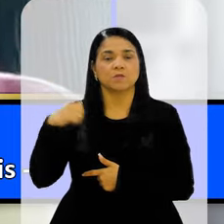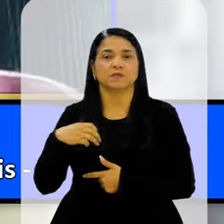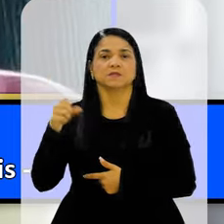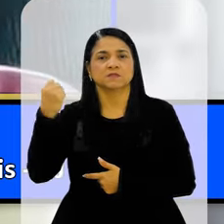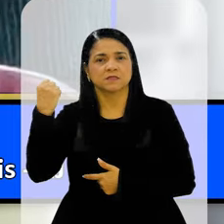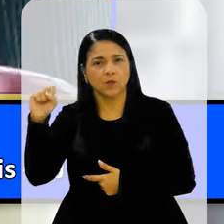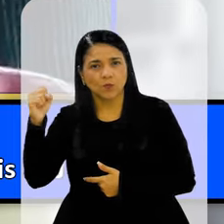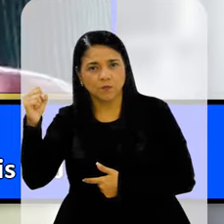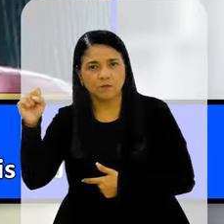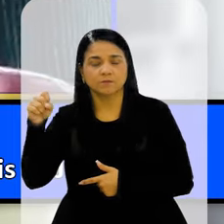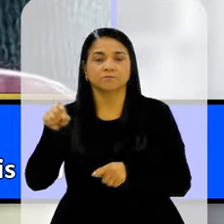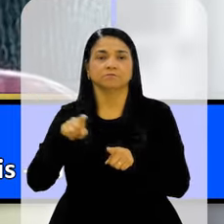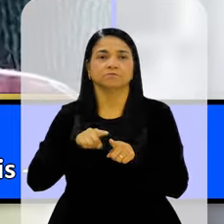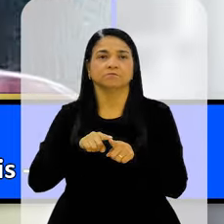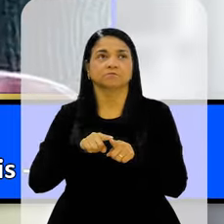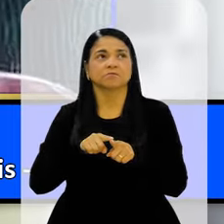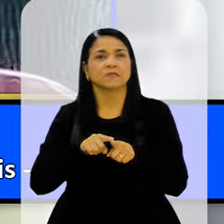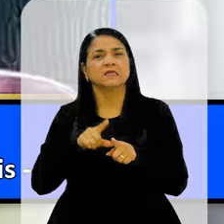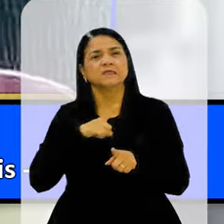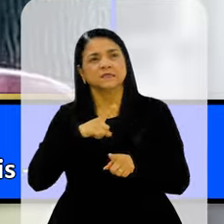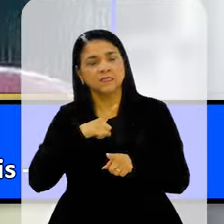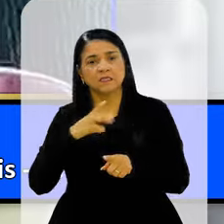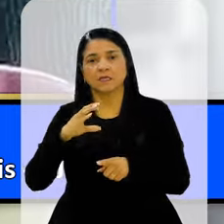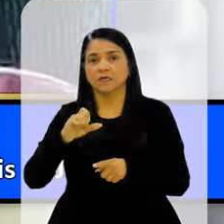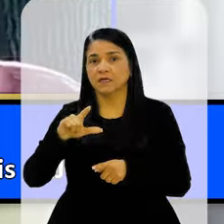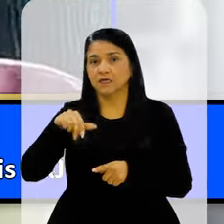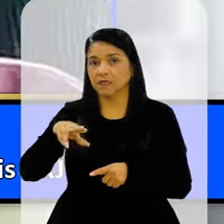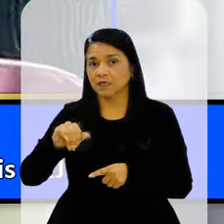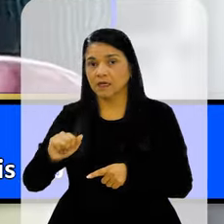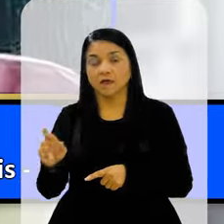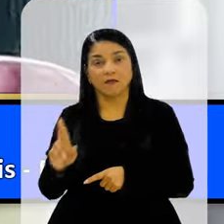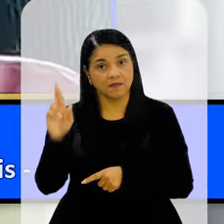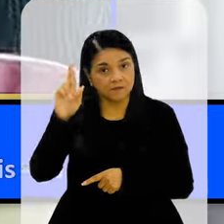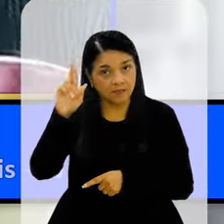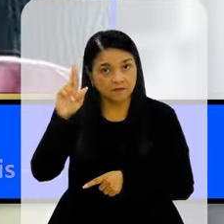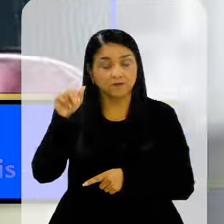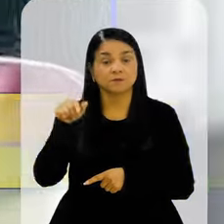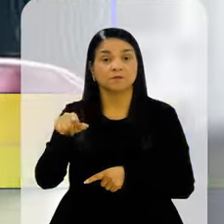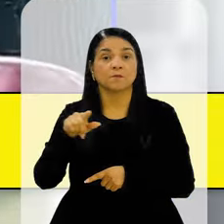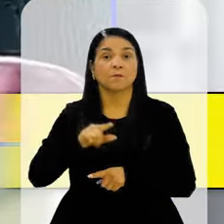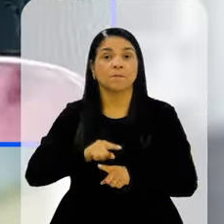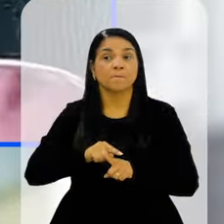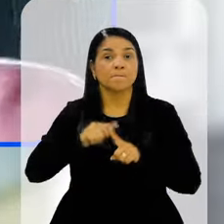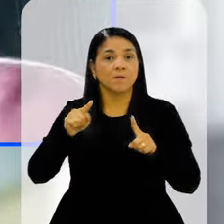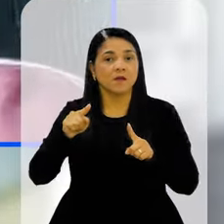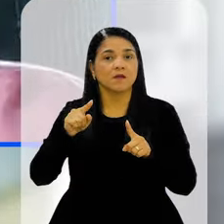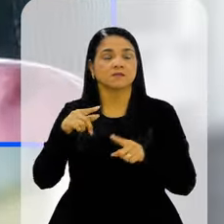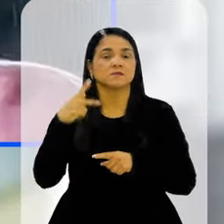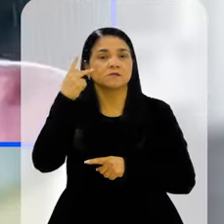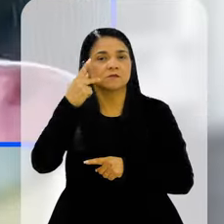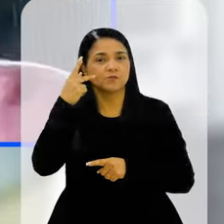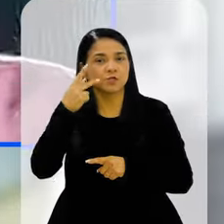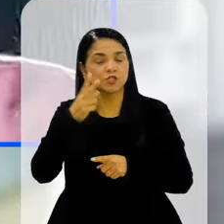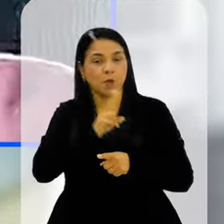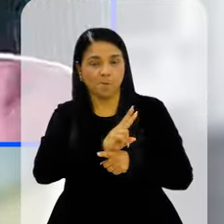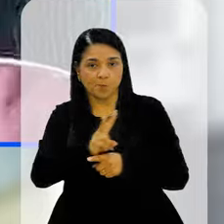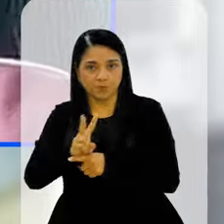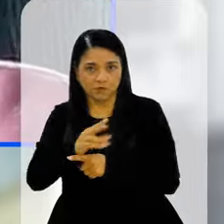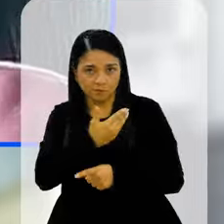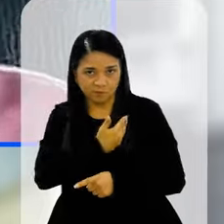há clínicas hoje em Araruama, Saquarema, uma própria clínica em